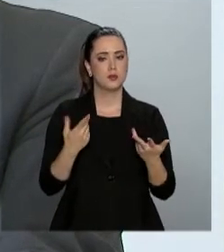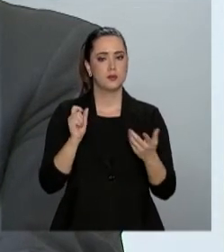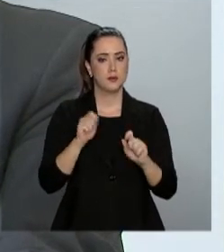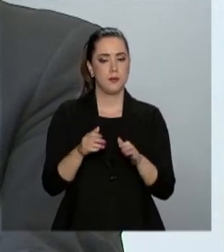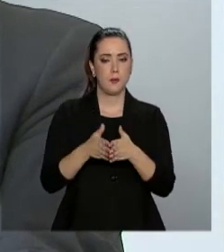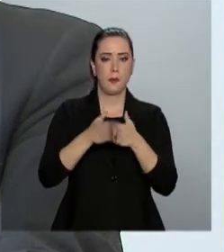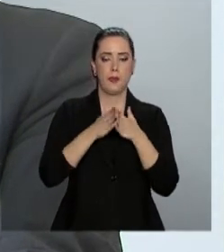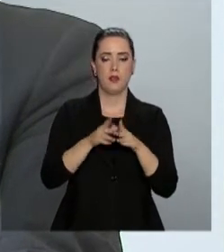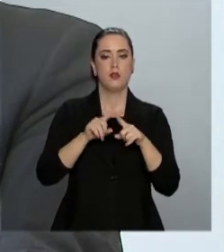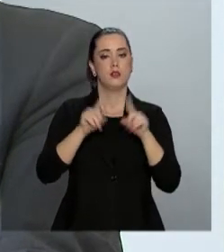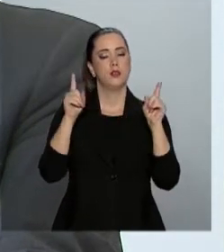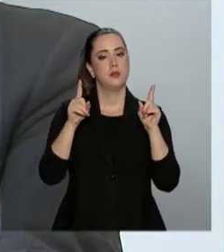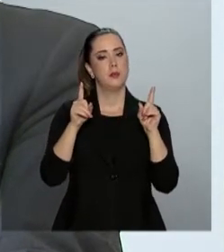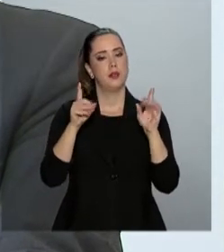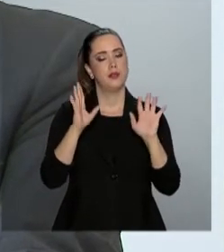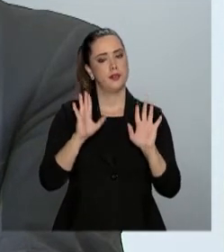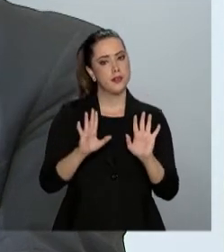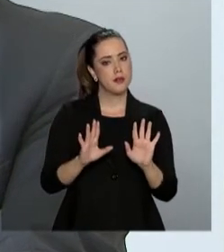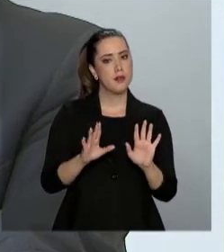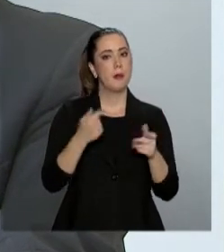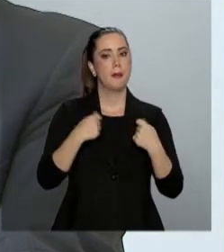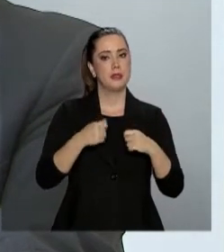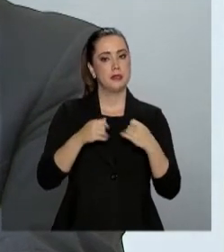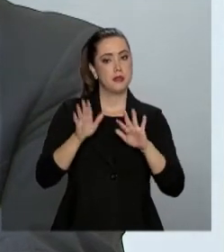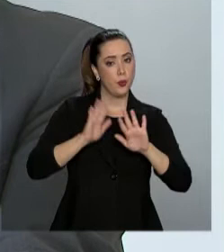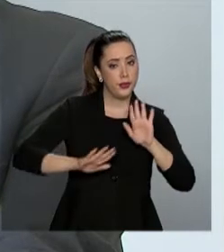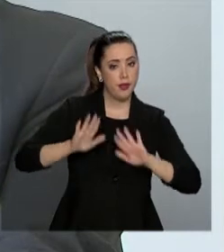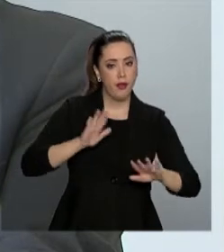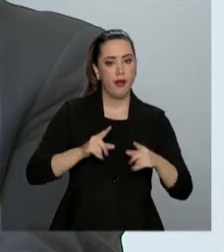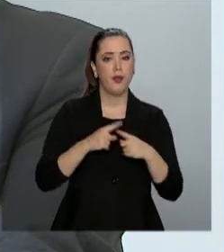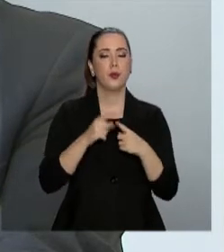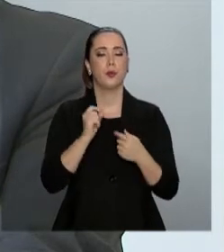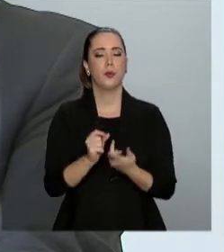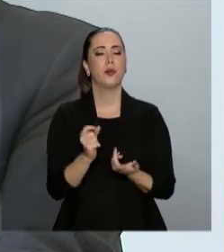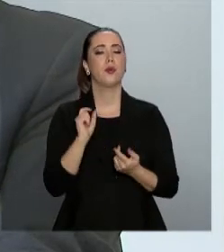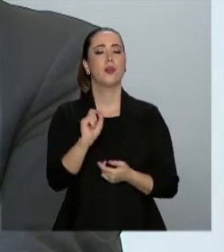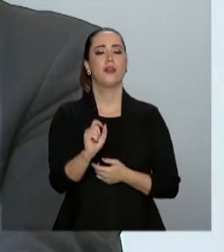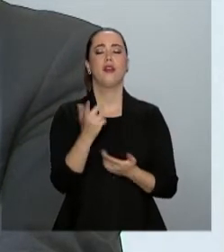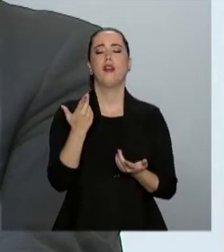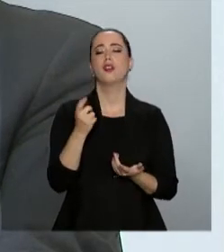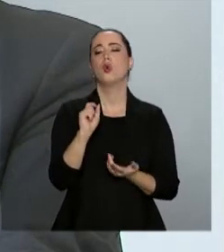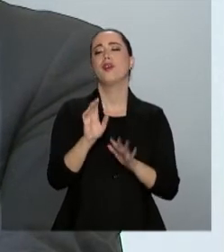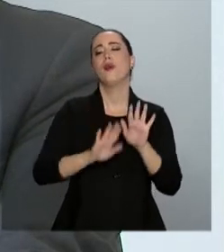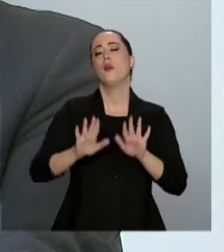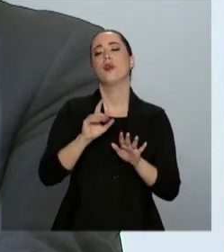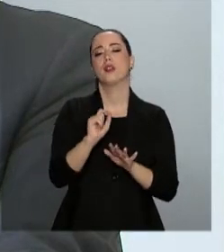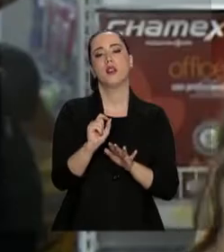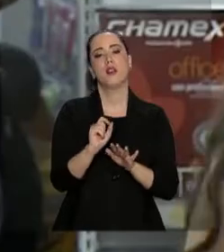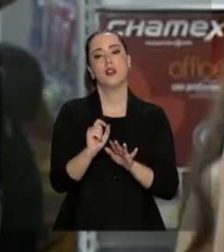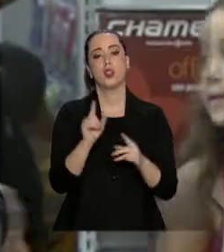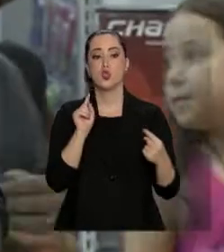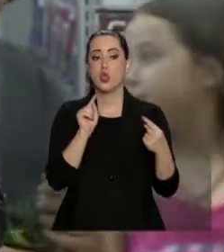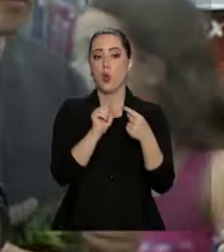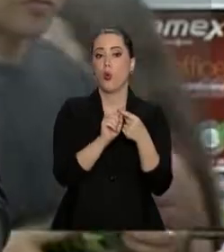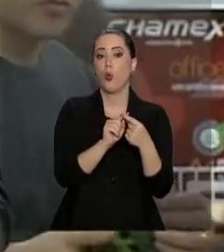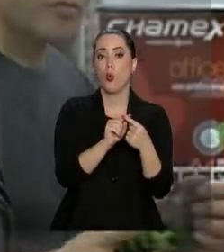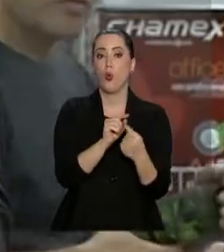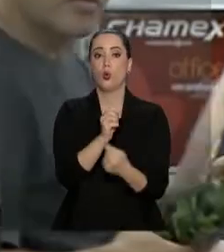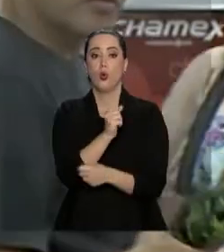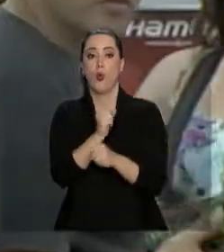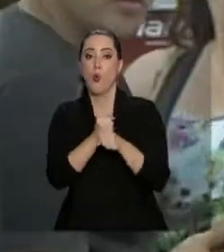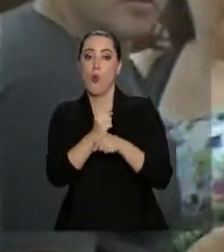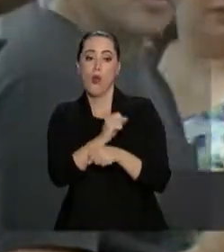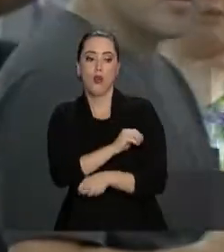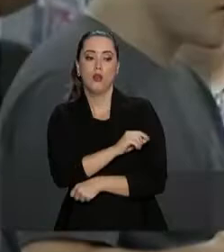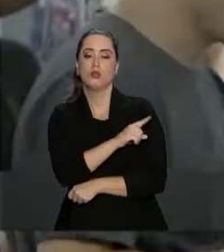se pode solicitar desde que razoável. Então, e o que é razoável? É adequado para a série. Além do material escolar,